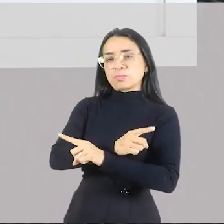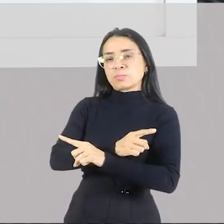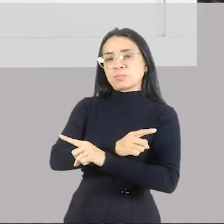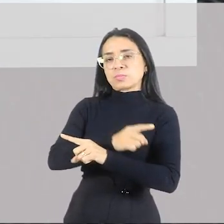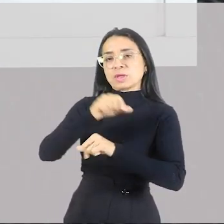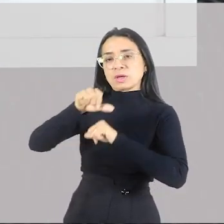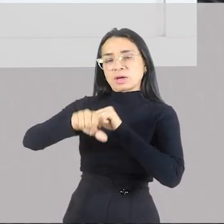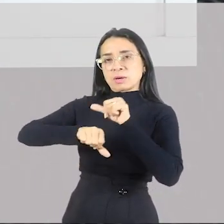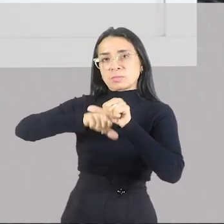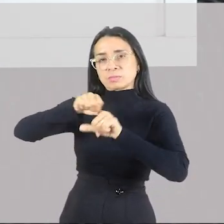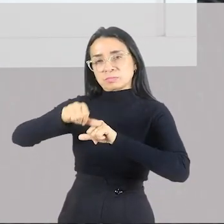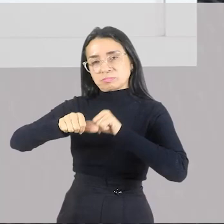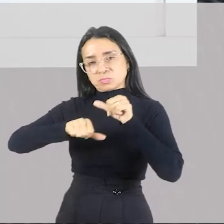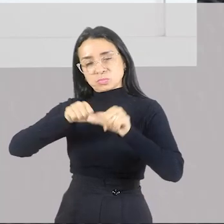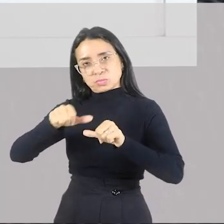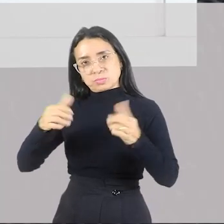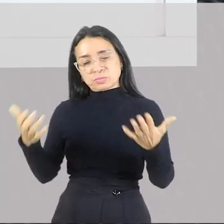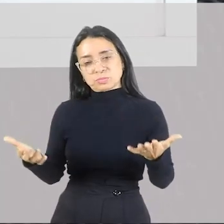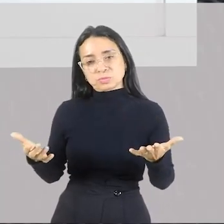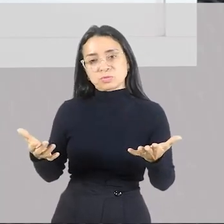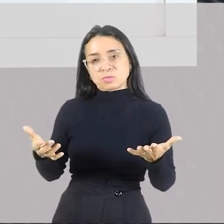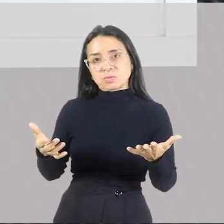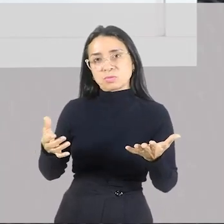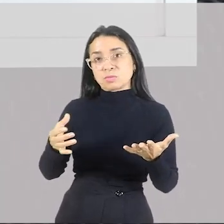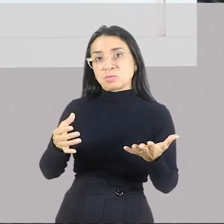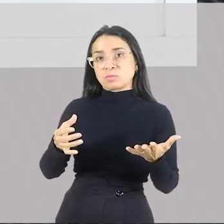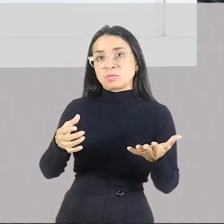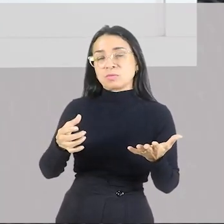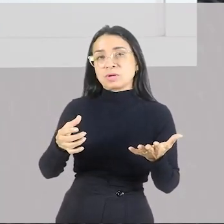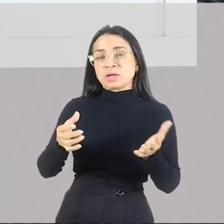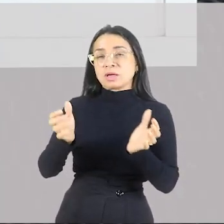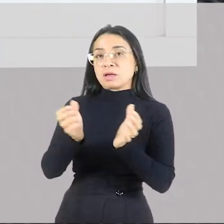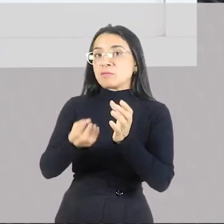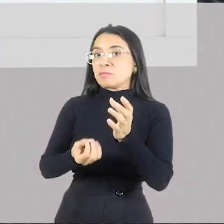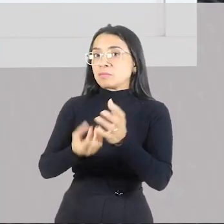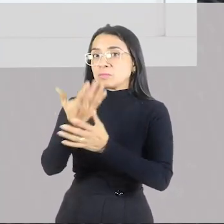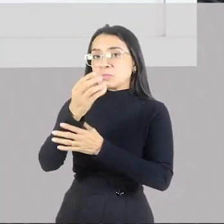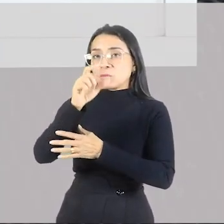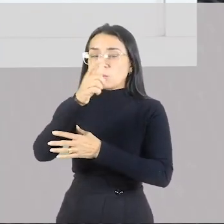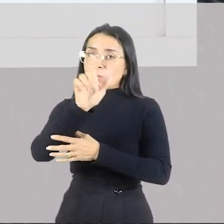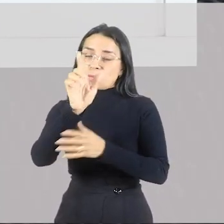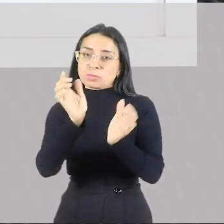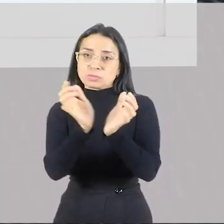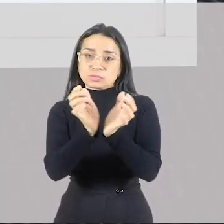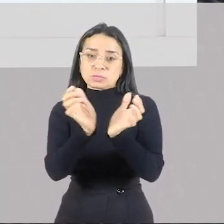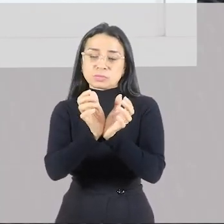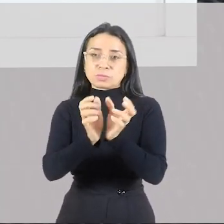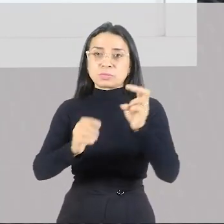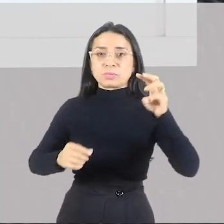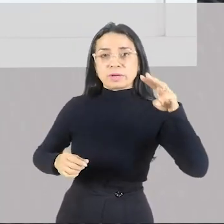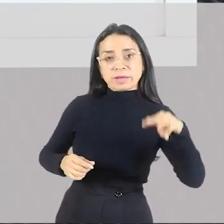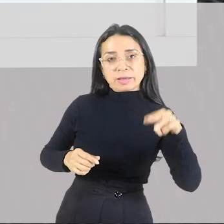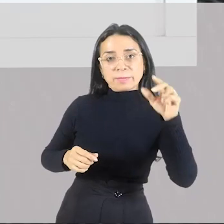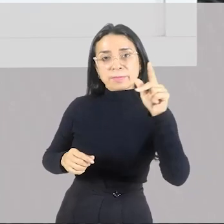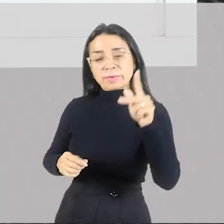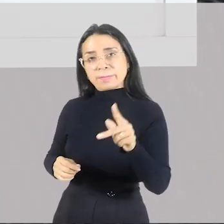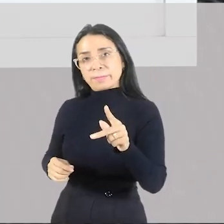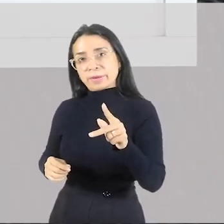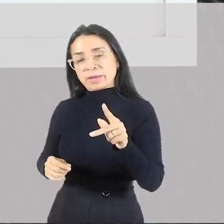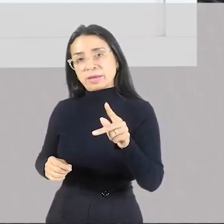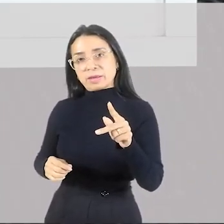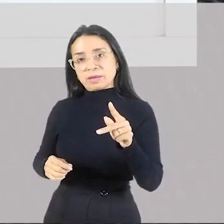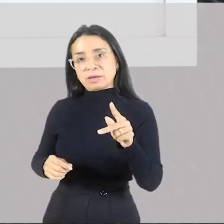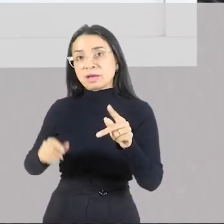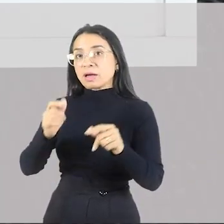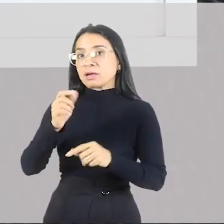ele alterou, ele formou um outro grupo, ele fez com que esse grupo MP fosse diferente do